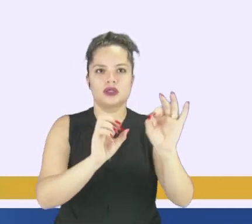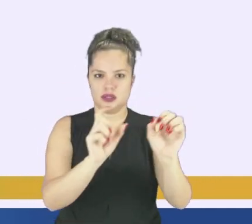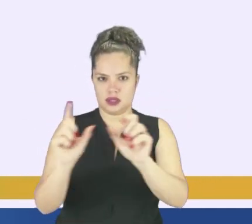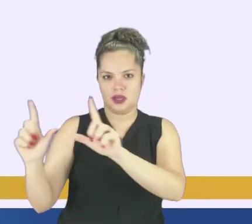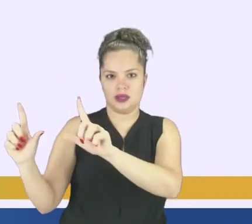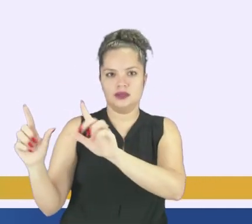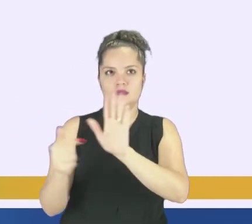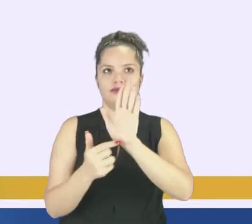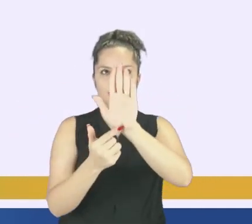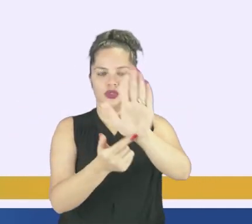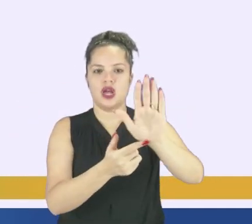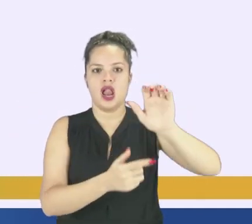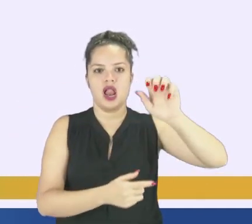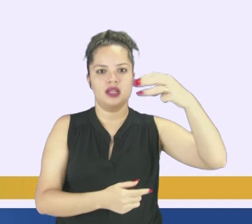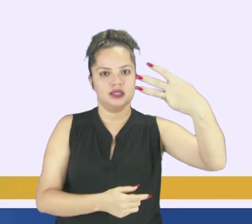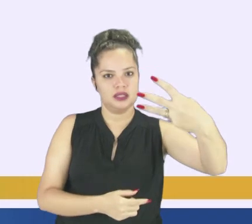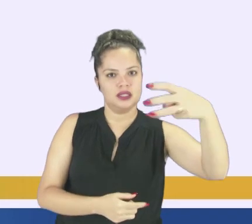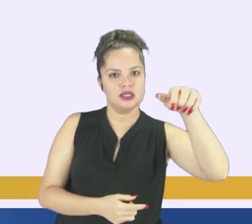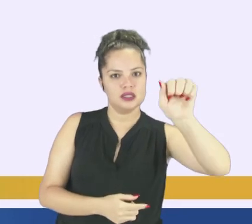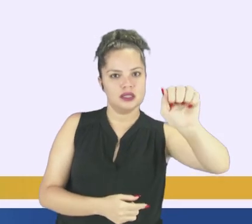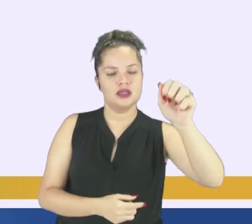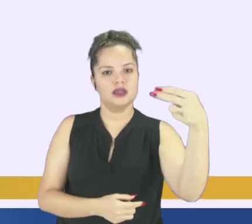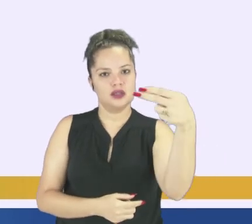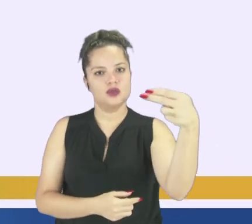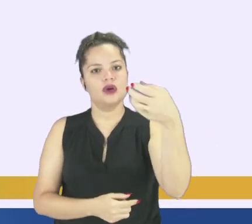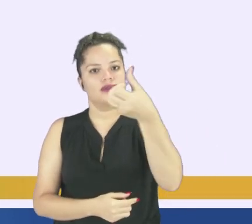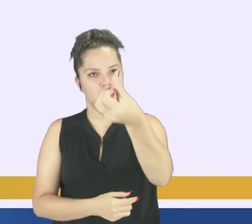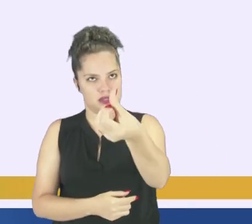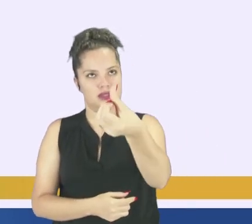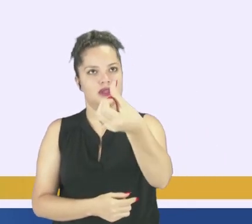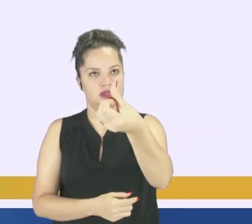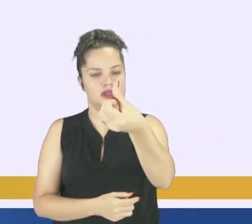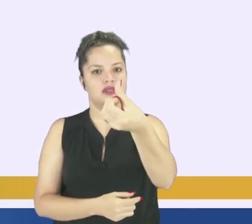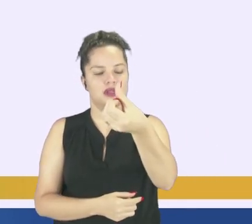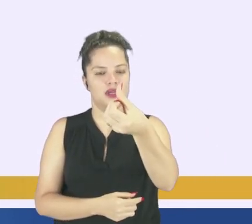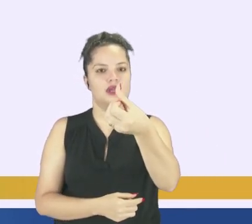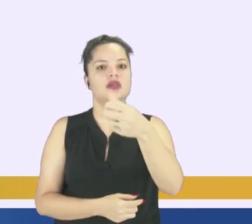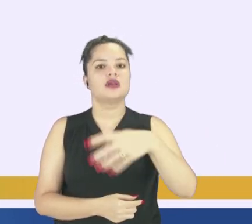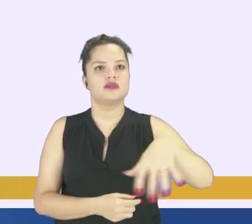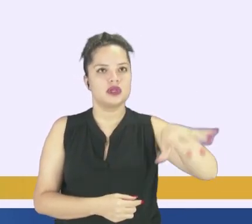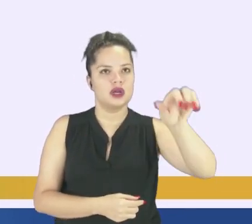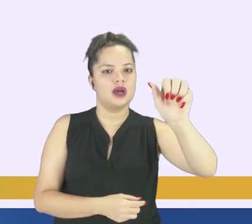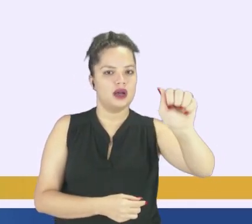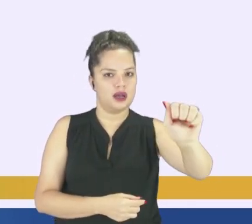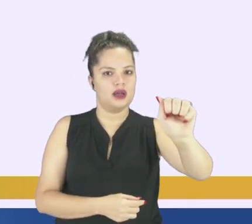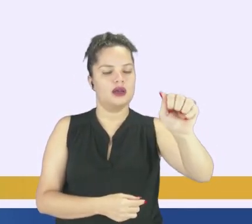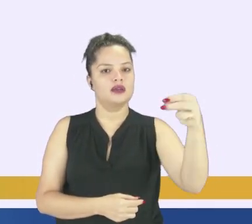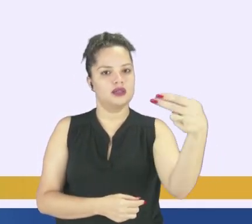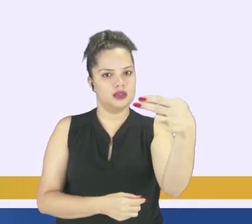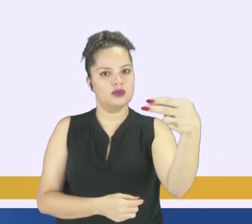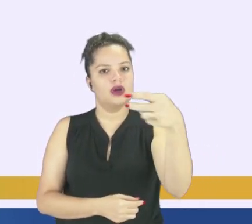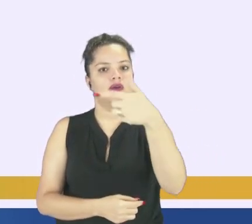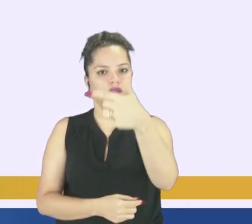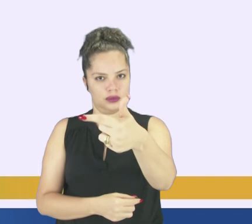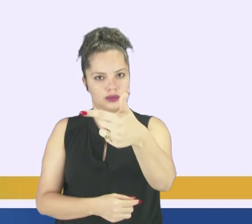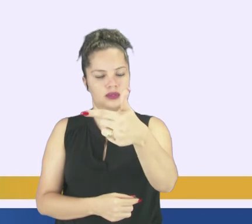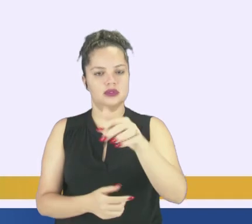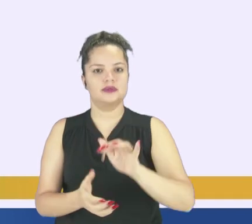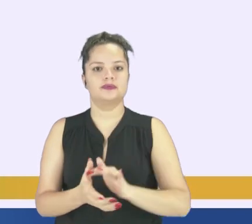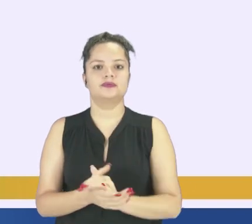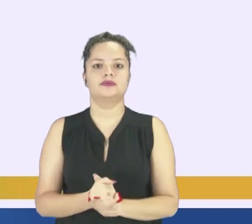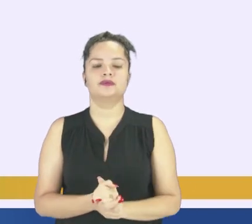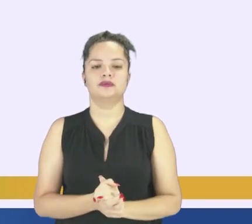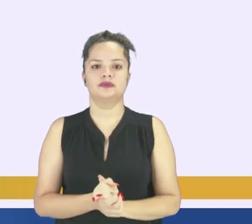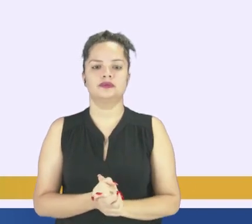ficará 3a igual a 6. E aí resolvendo essa equação do primeiro grau, nós temos que o a é igual a